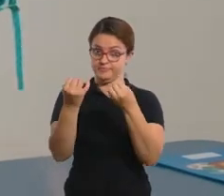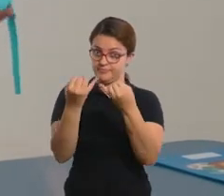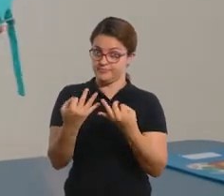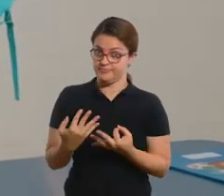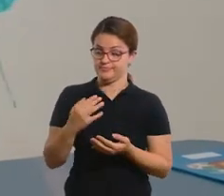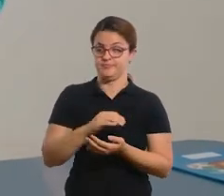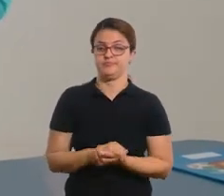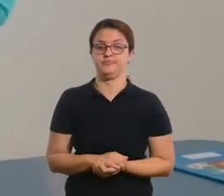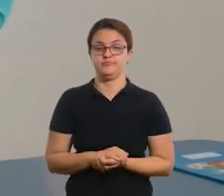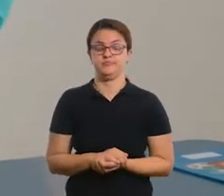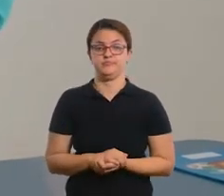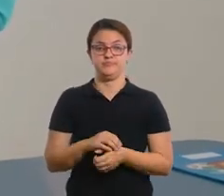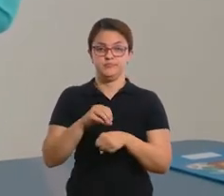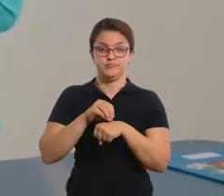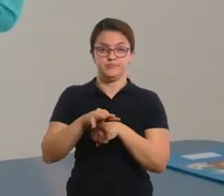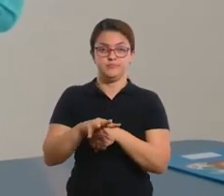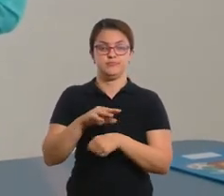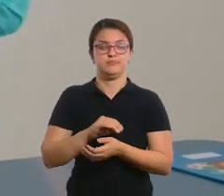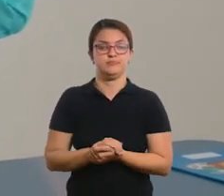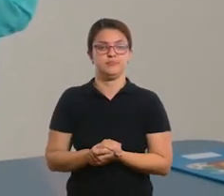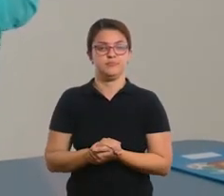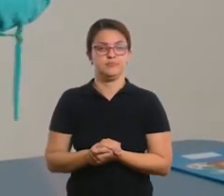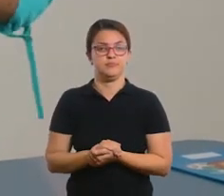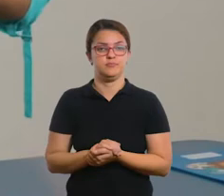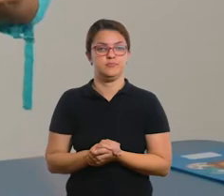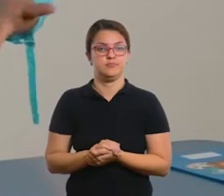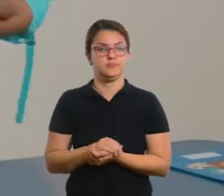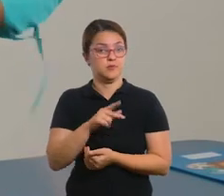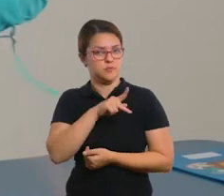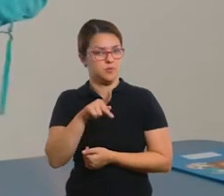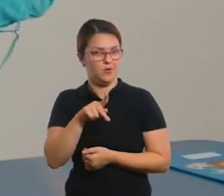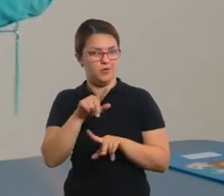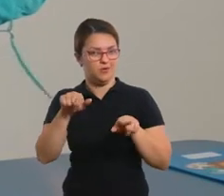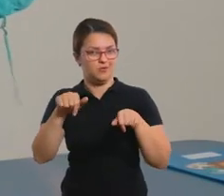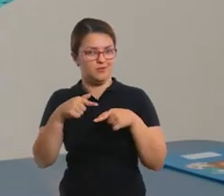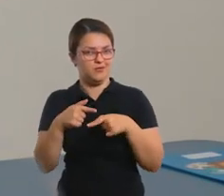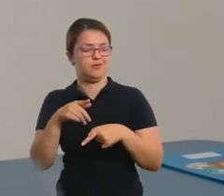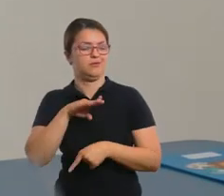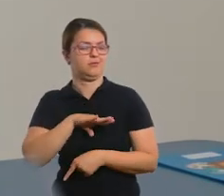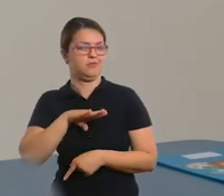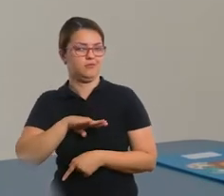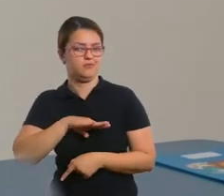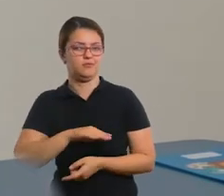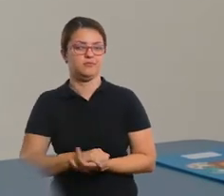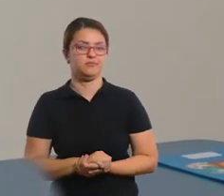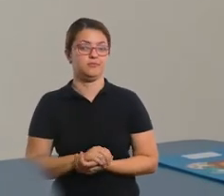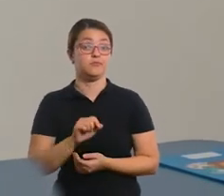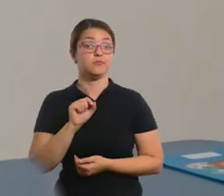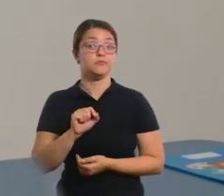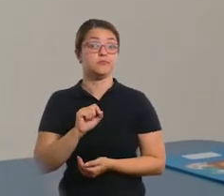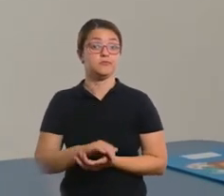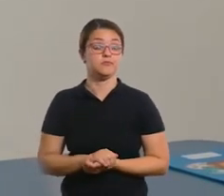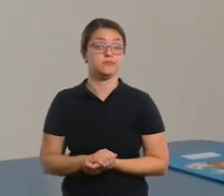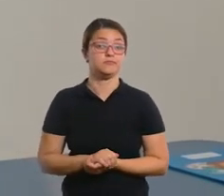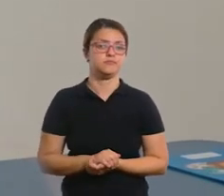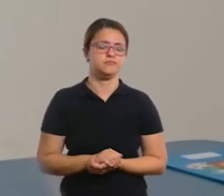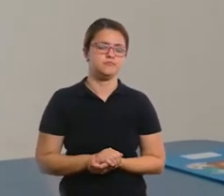Vamos às explicações. Então, a sugestão da professora da sala de aula, né, lá de língua portuguesa, é que a